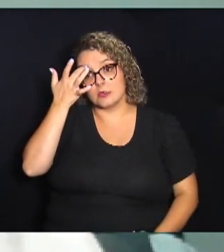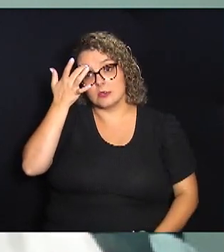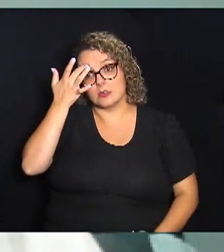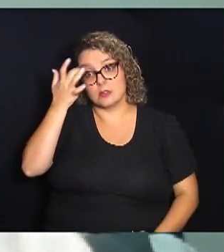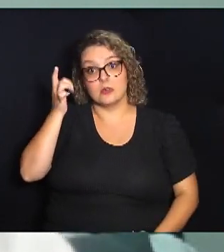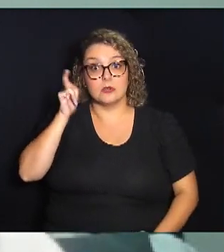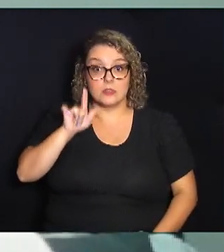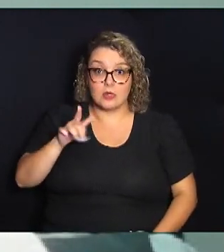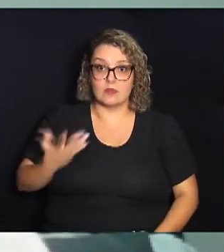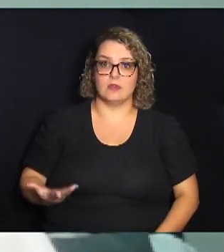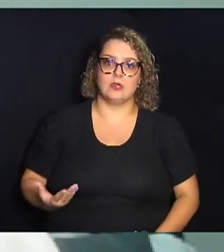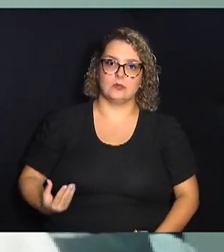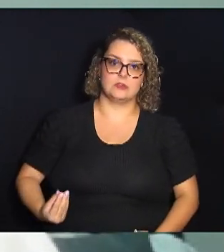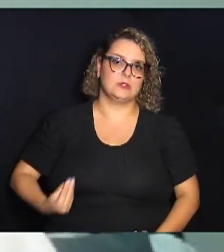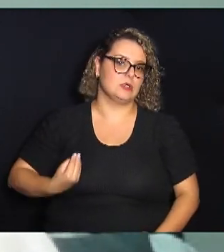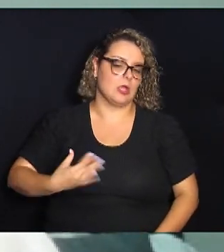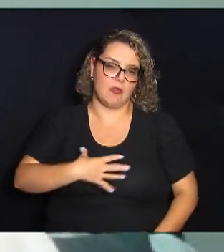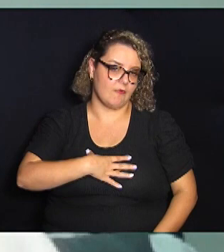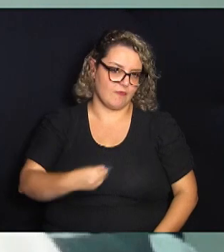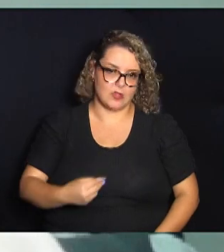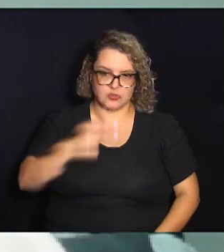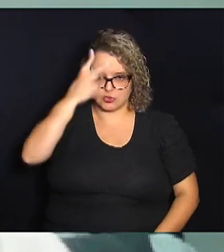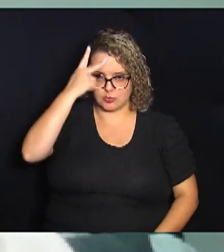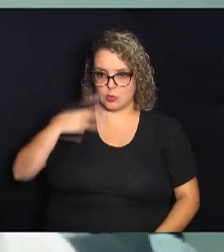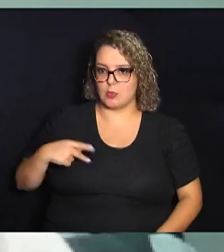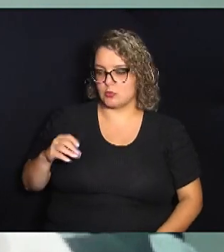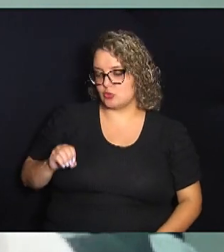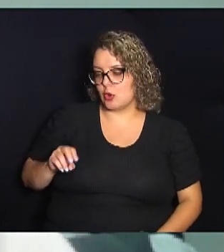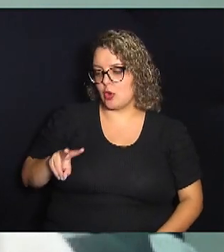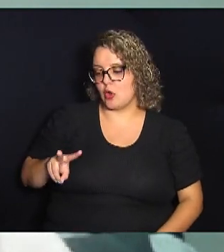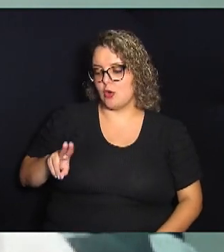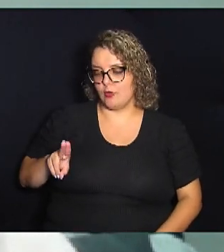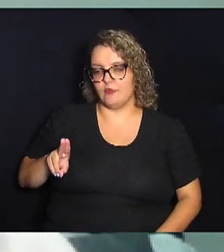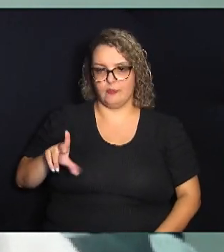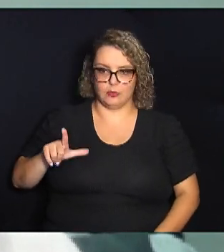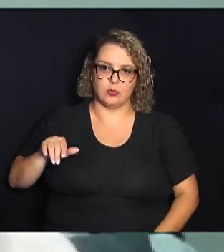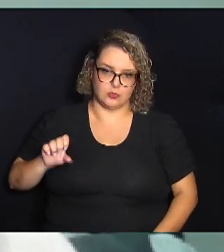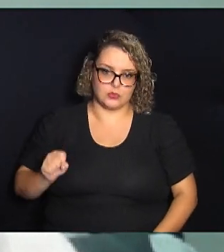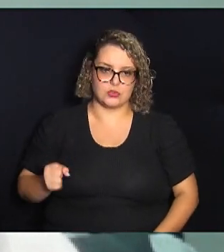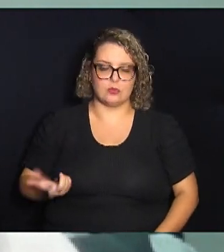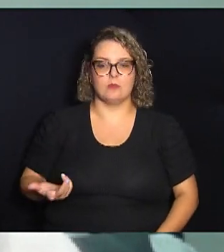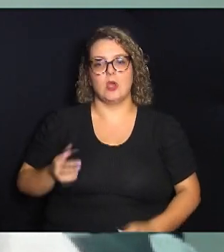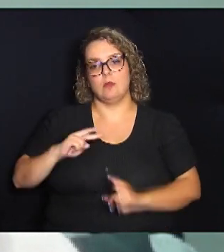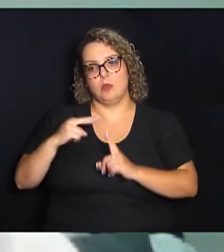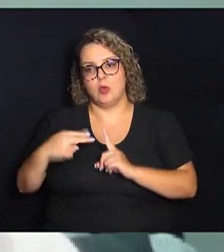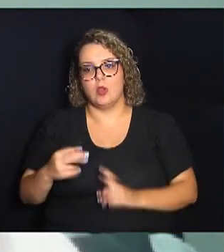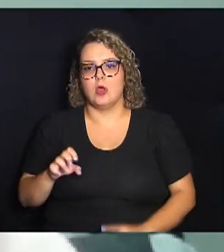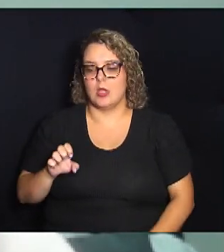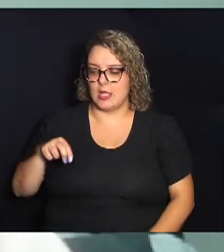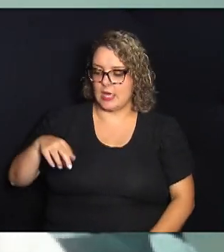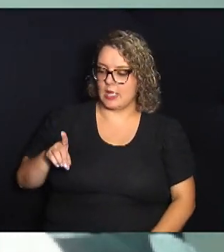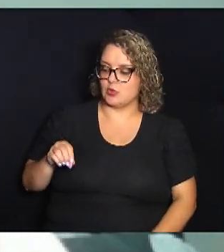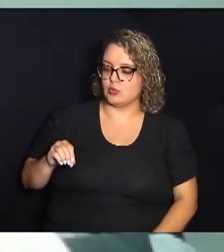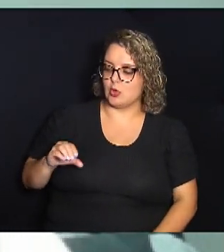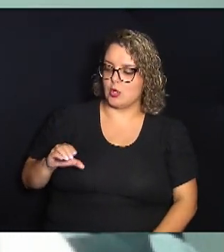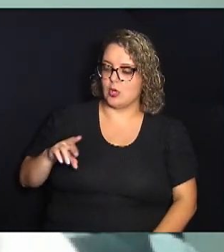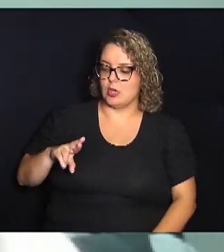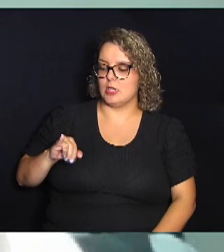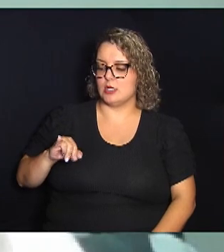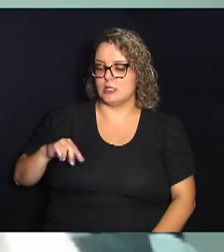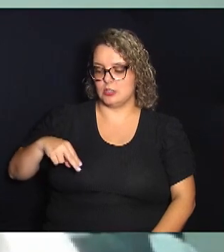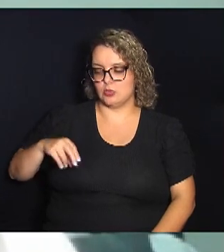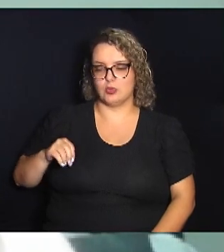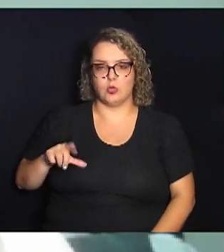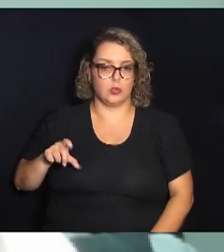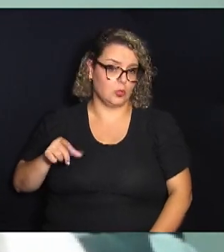com os próprios óvulos, mas ela leva uma vida, do ponto de vista endocrinológico, do ponto de vista hormonal,